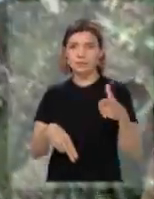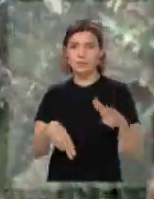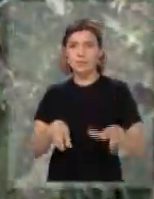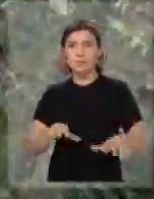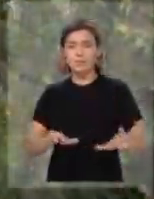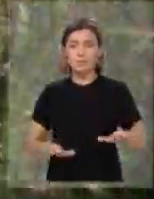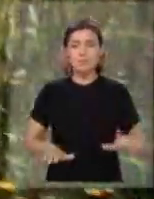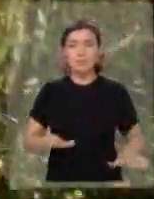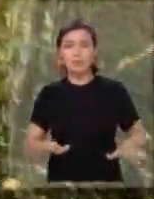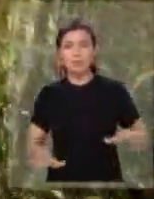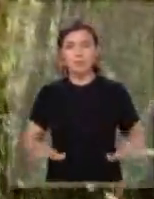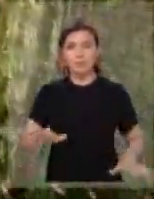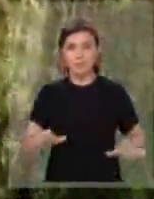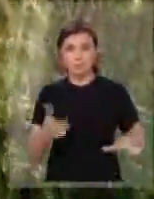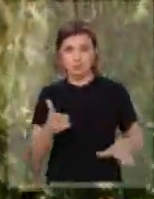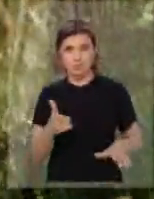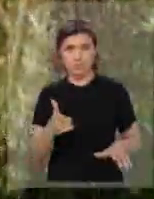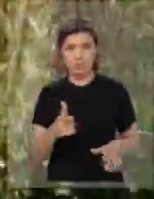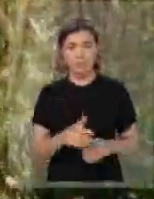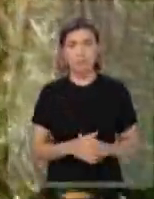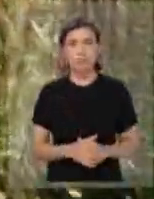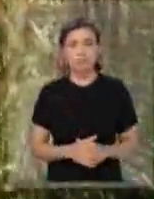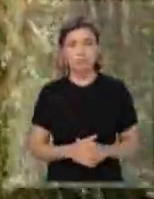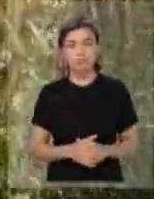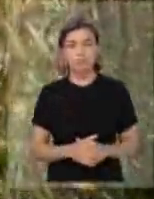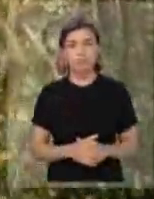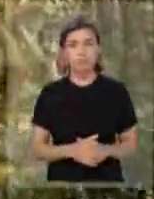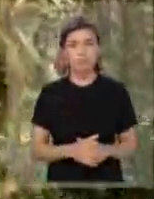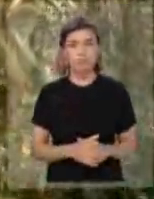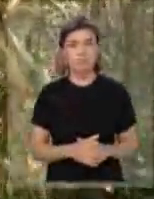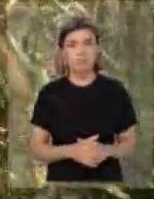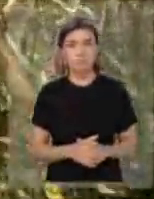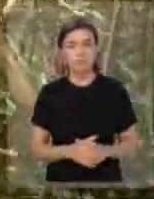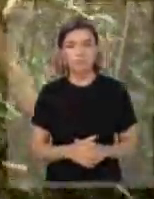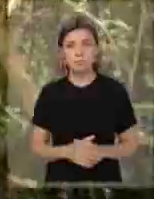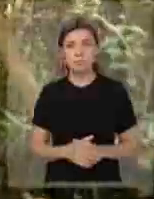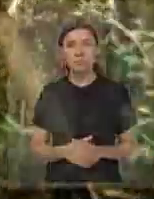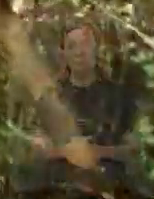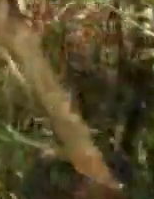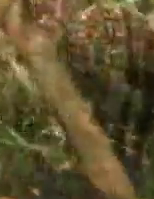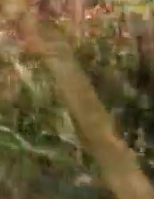tende a imaginar que todos pertencem ao mesmo grupo. Mas não é bem assim.